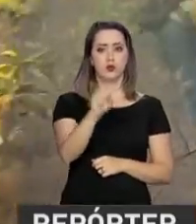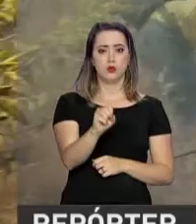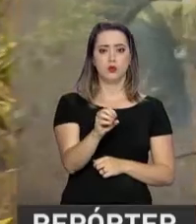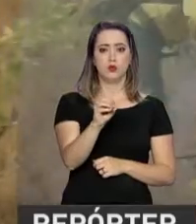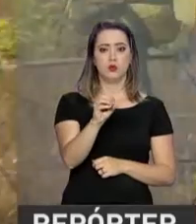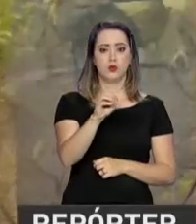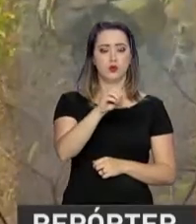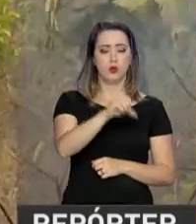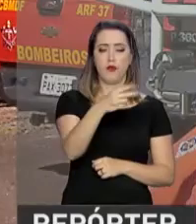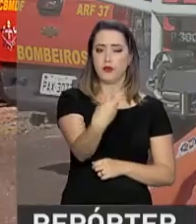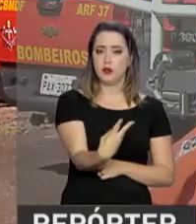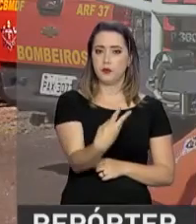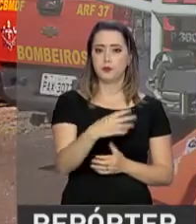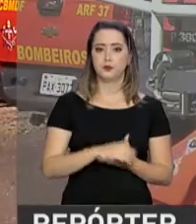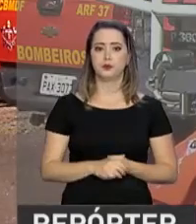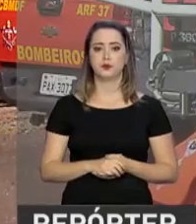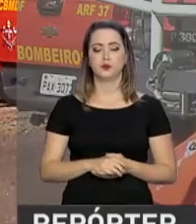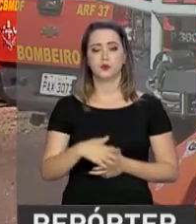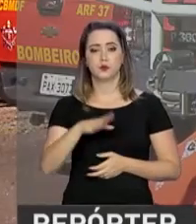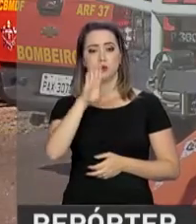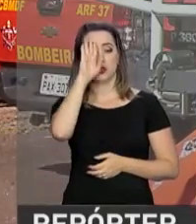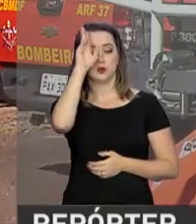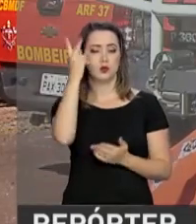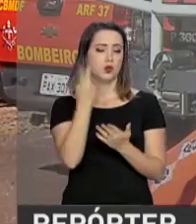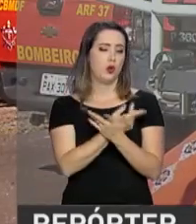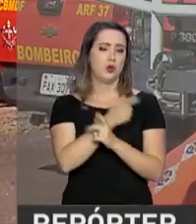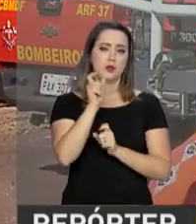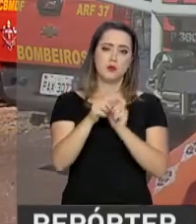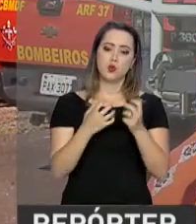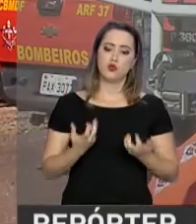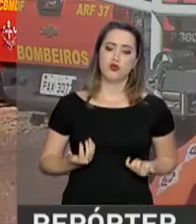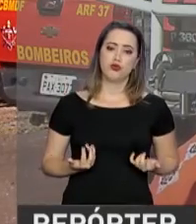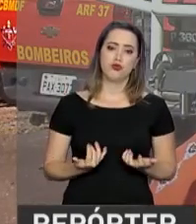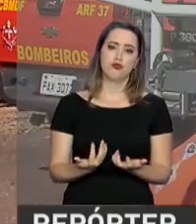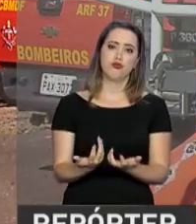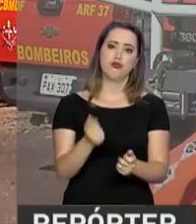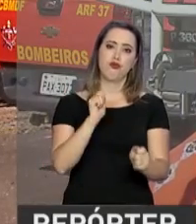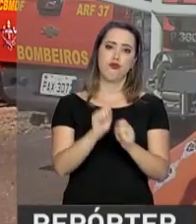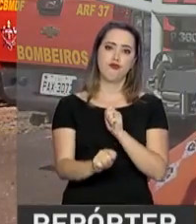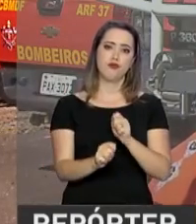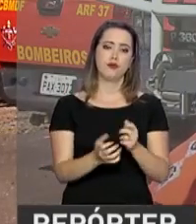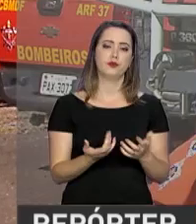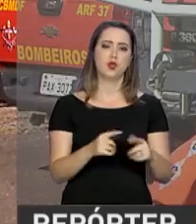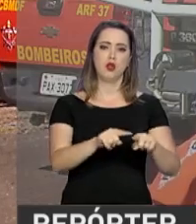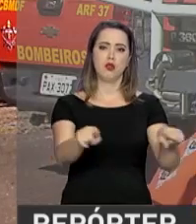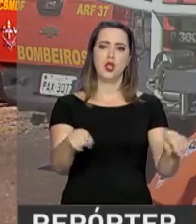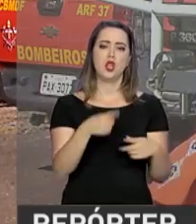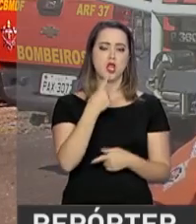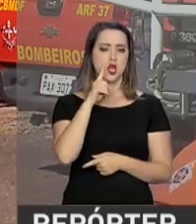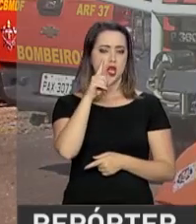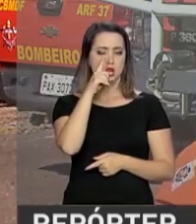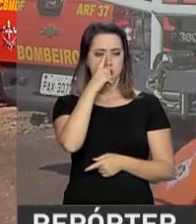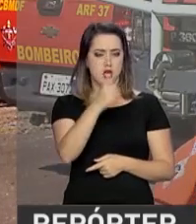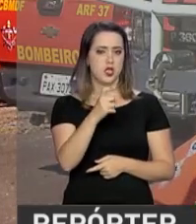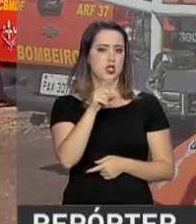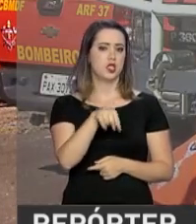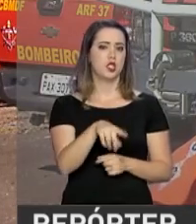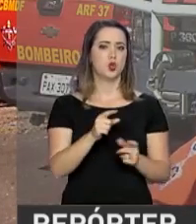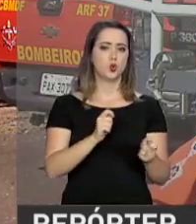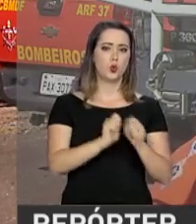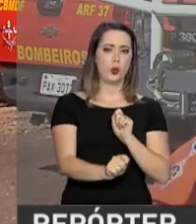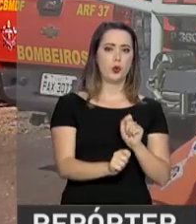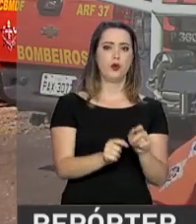193 principalmente ocorrem quando as pessoas colocam fogo em túlio em podas de árvore